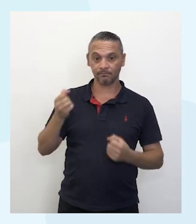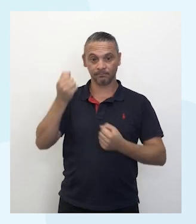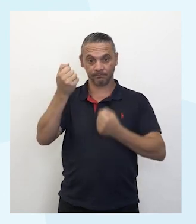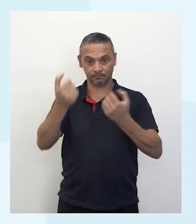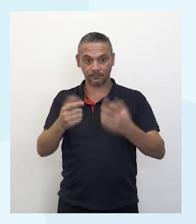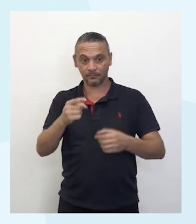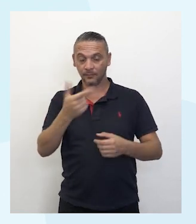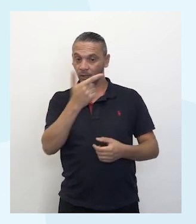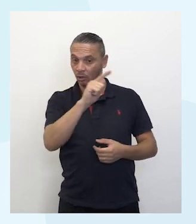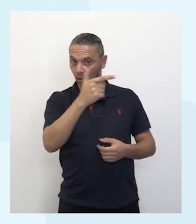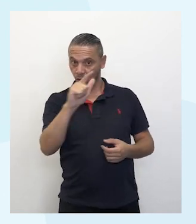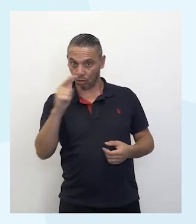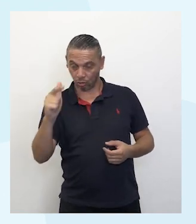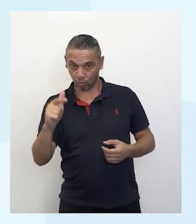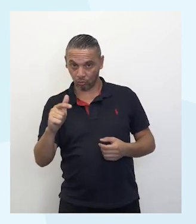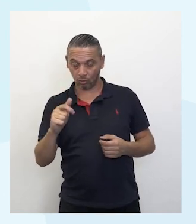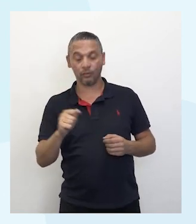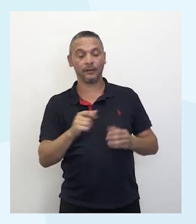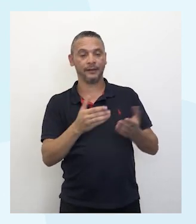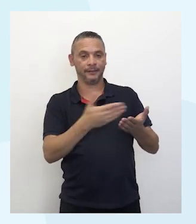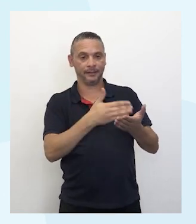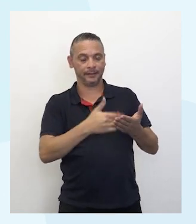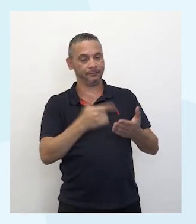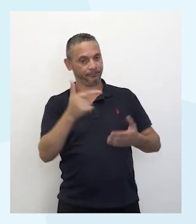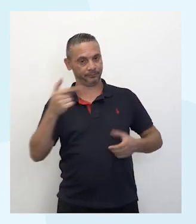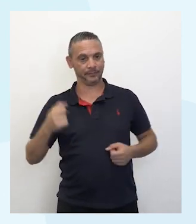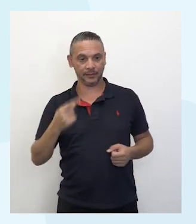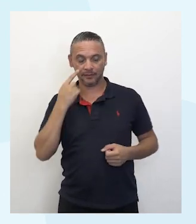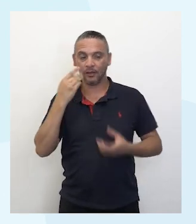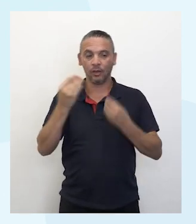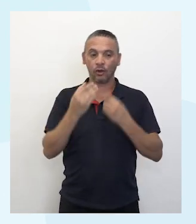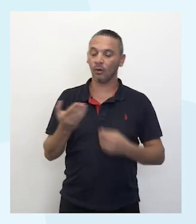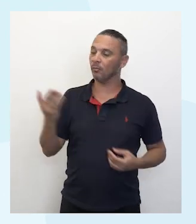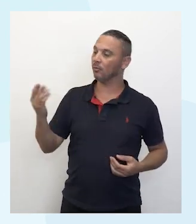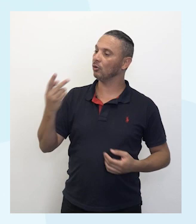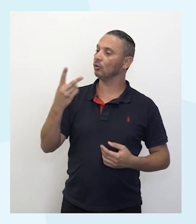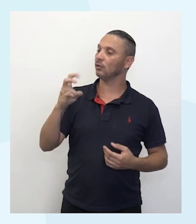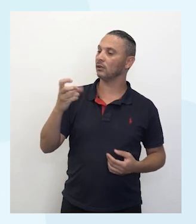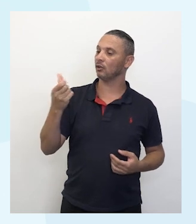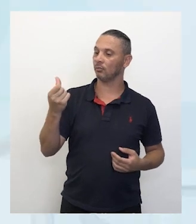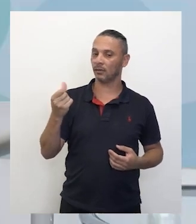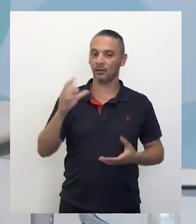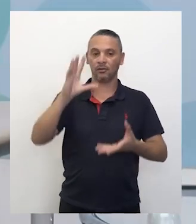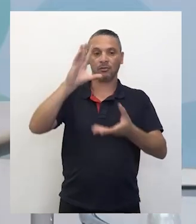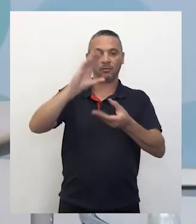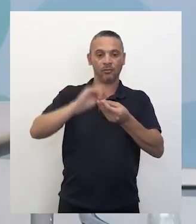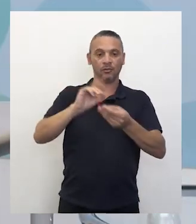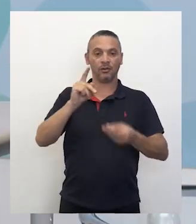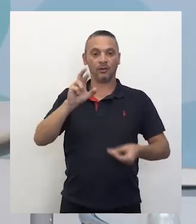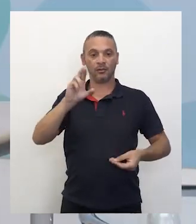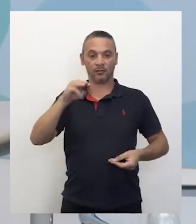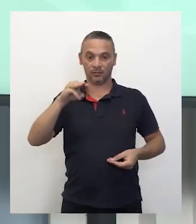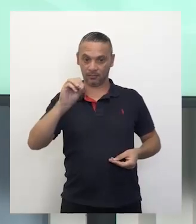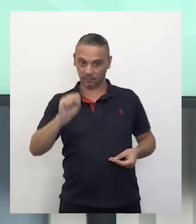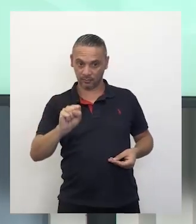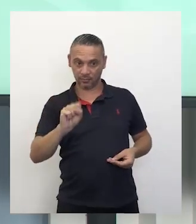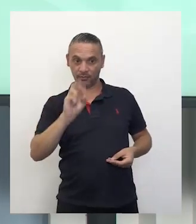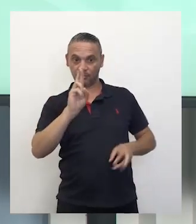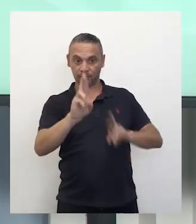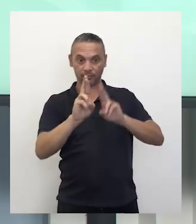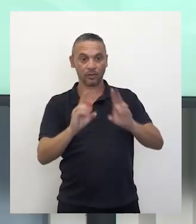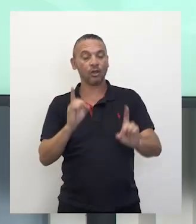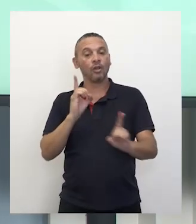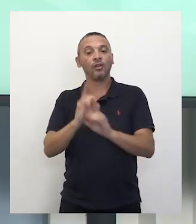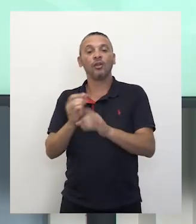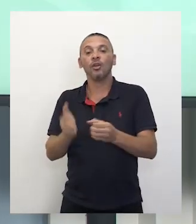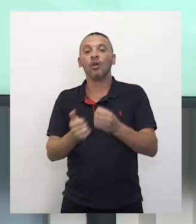tem aí no aprender sempre de vocês. Como você faria esse, Vitor? Em decomposição em fatores primos. Isso, coloca lá e vamos descobrir